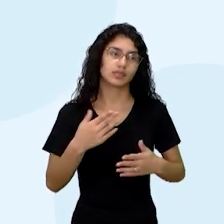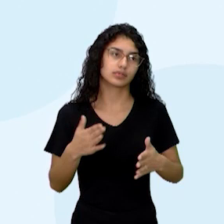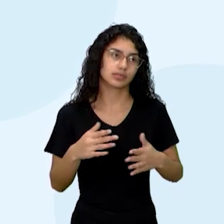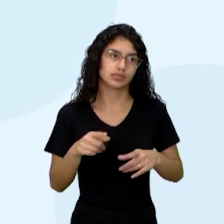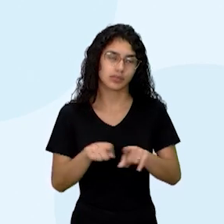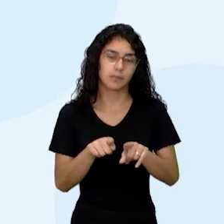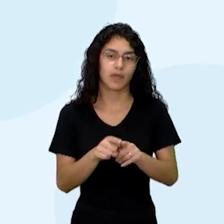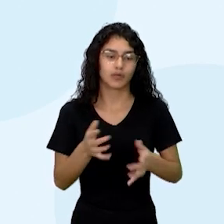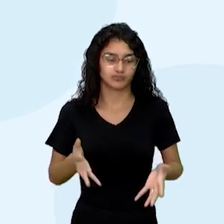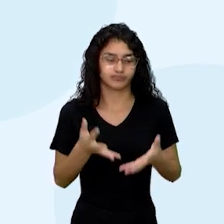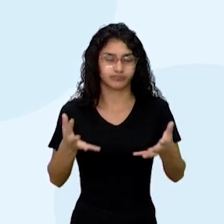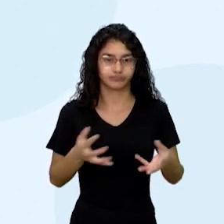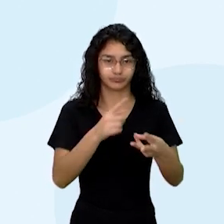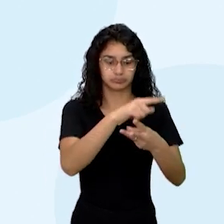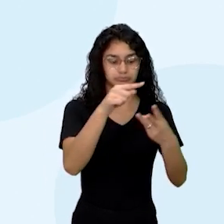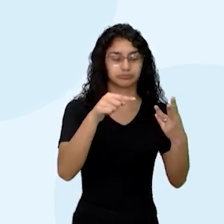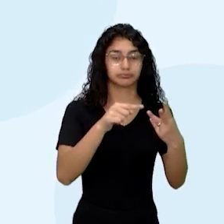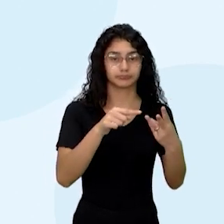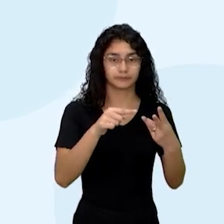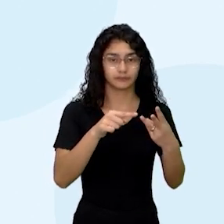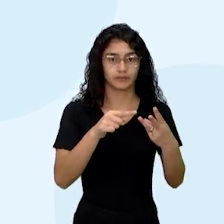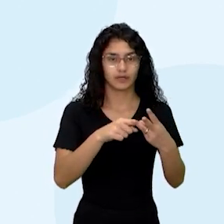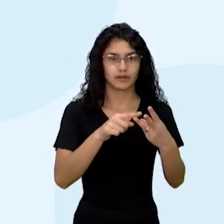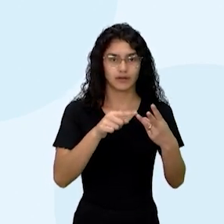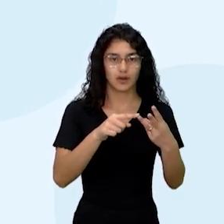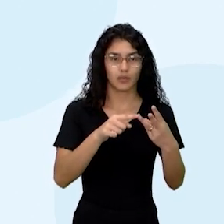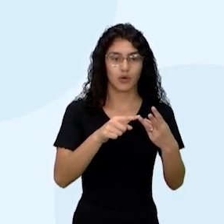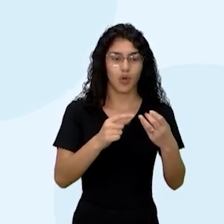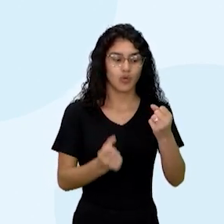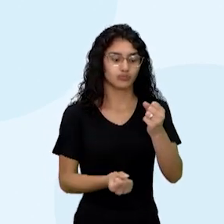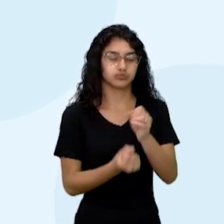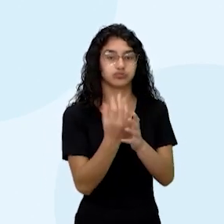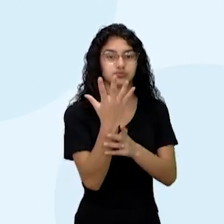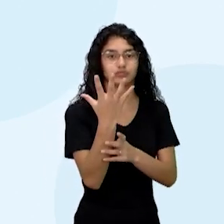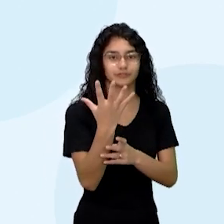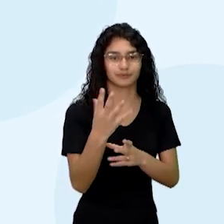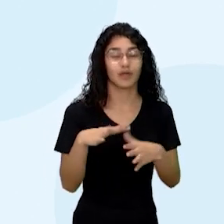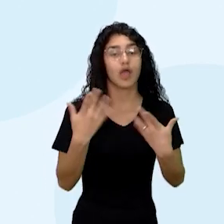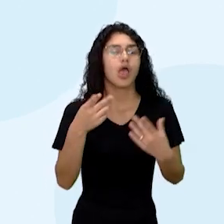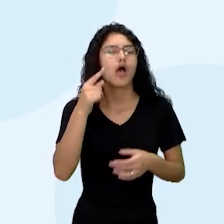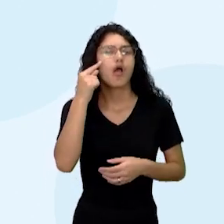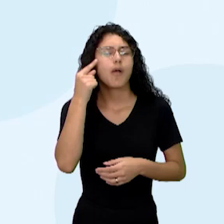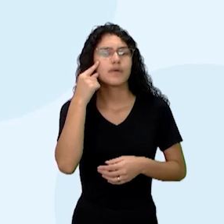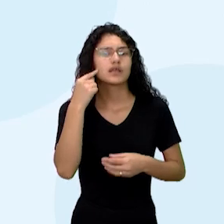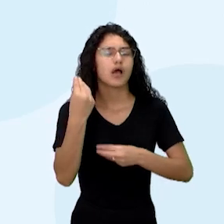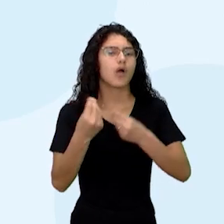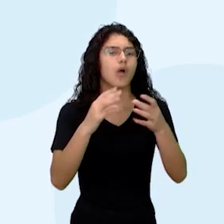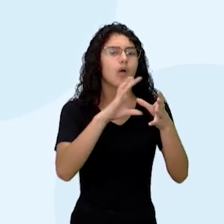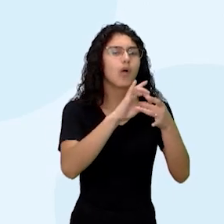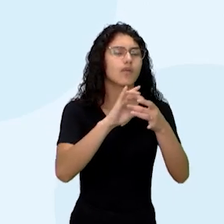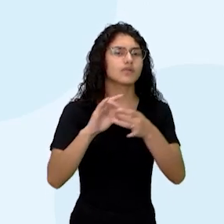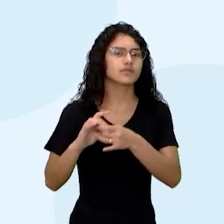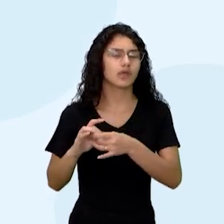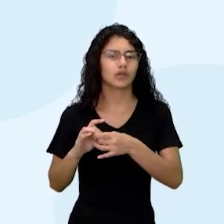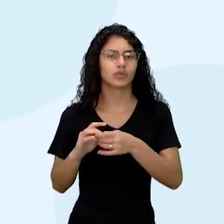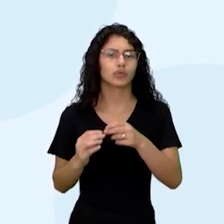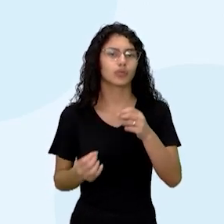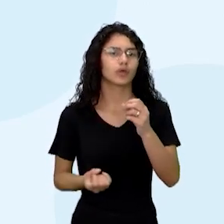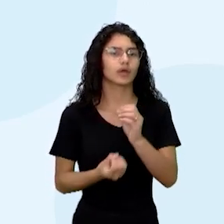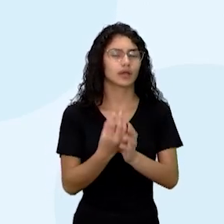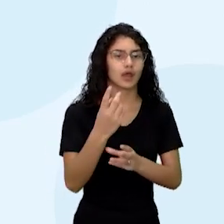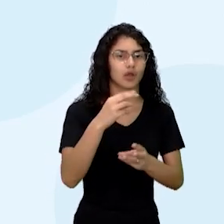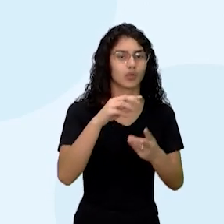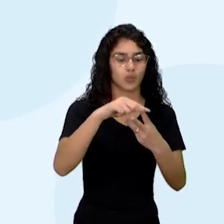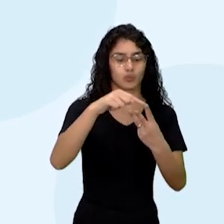motivação, e o terceiro anel é o anel da criatividade. Então, se vocês relembrarem lá o conceito, crianças com habilidades acima